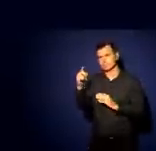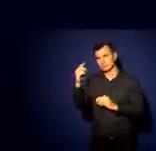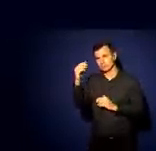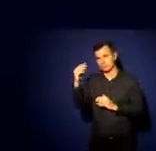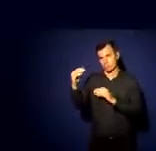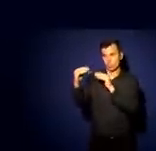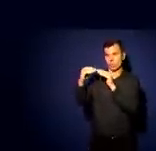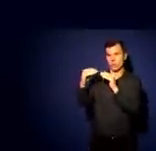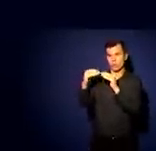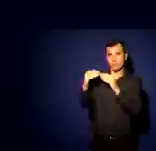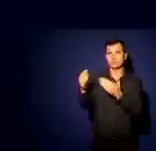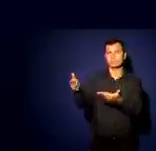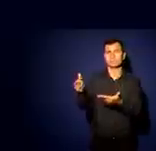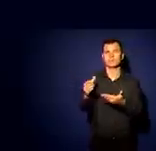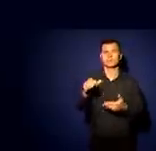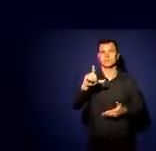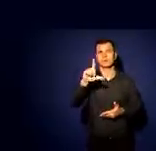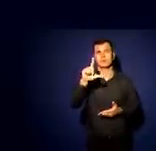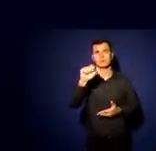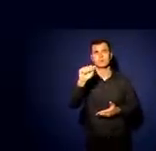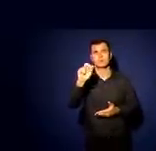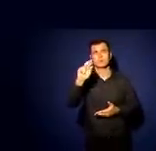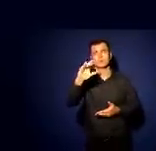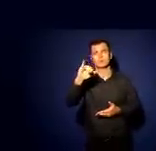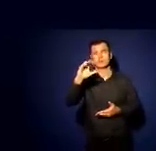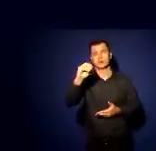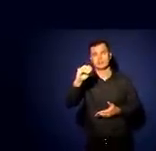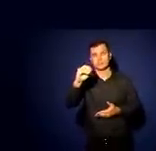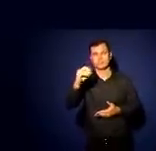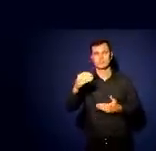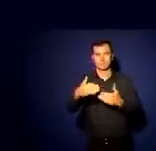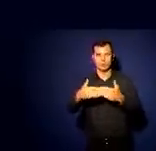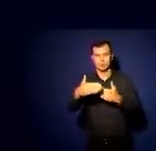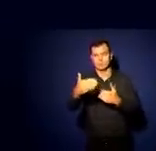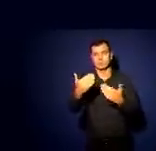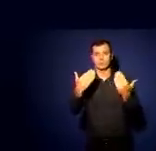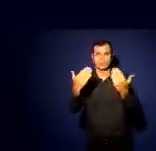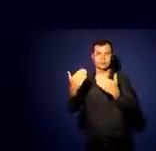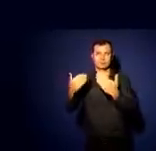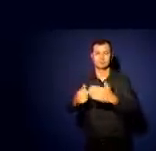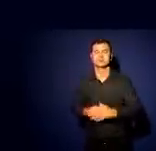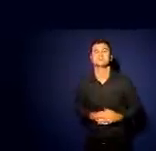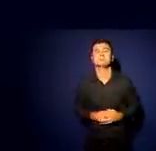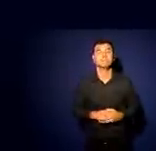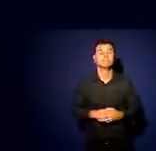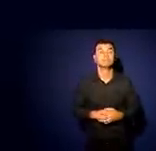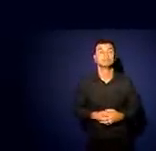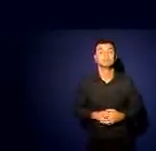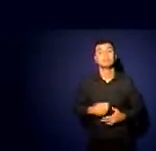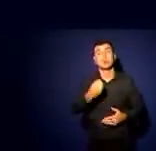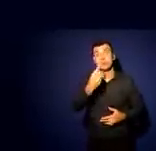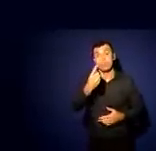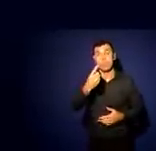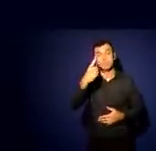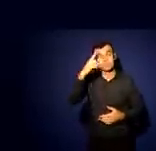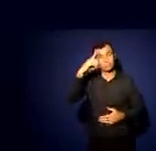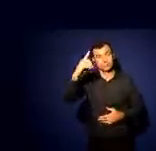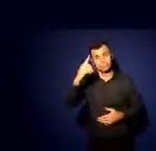tenho talvez vou passar pela arte aqui para começar o nosso bate-papo de novo Obrigado a todos bom dia a todos